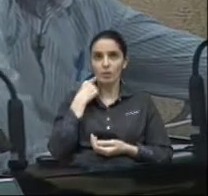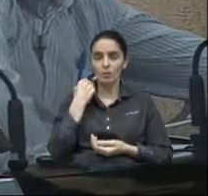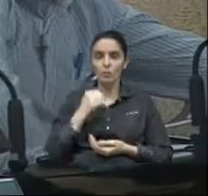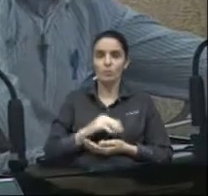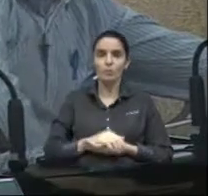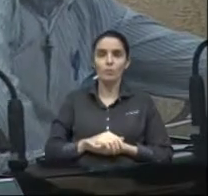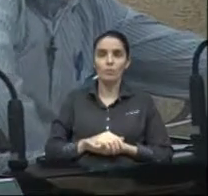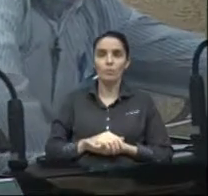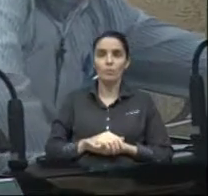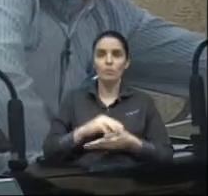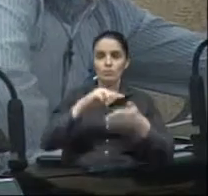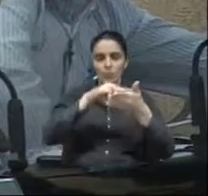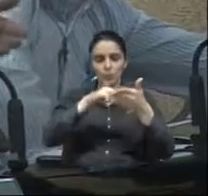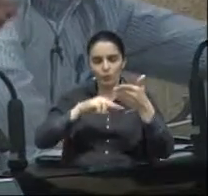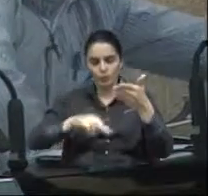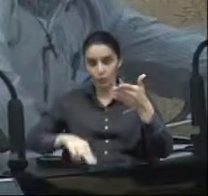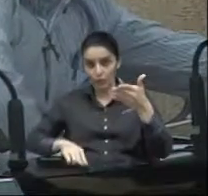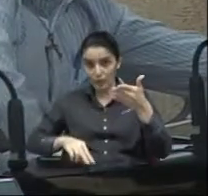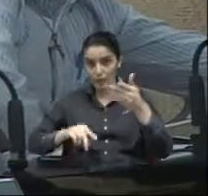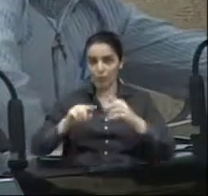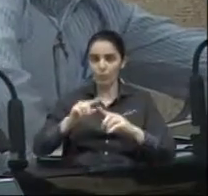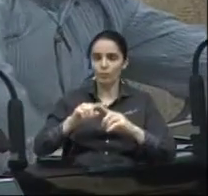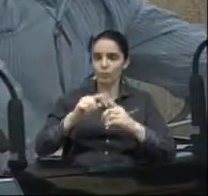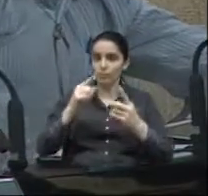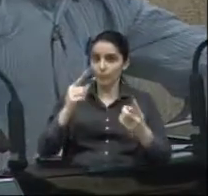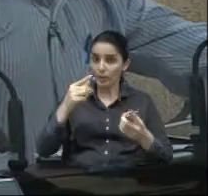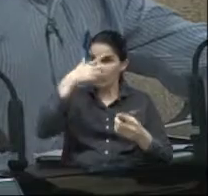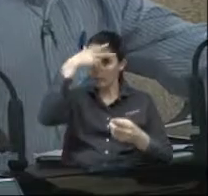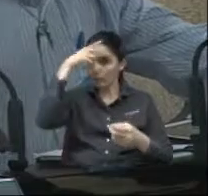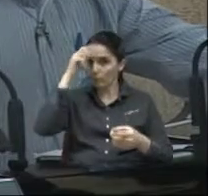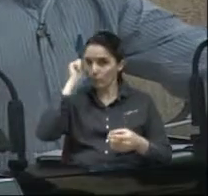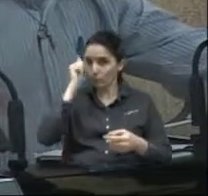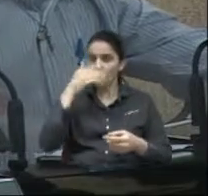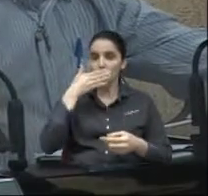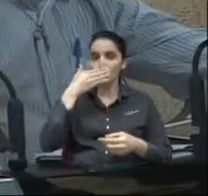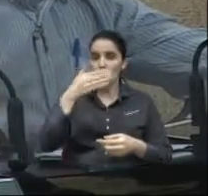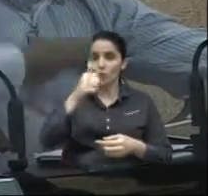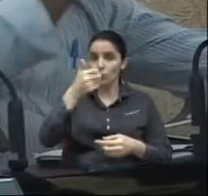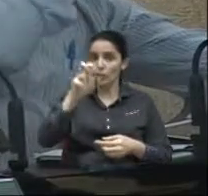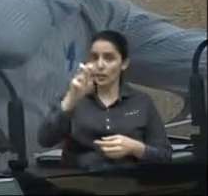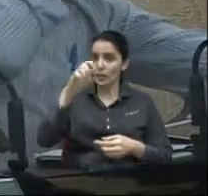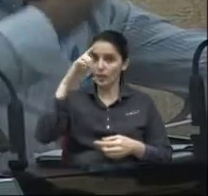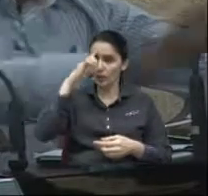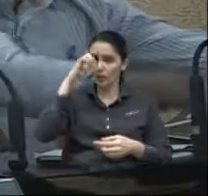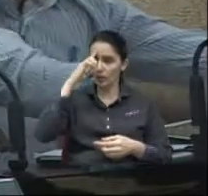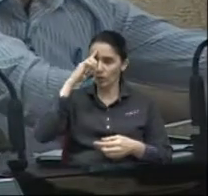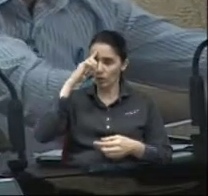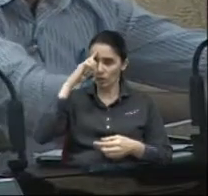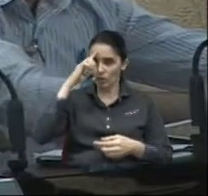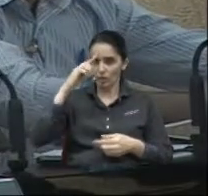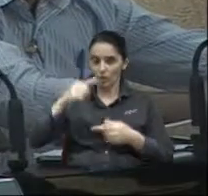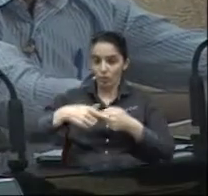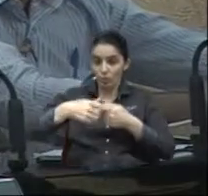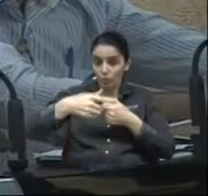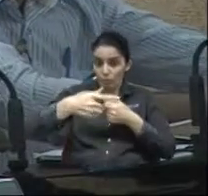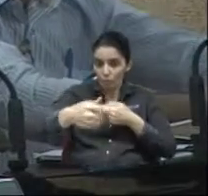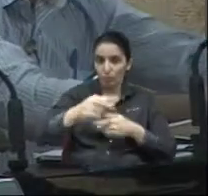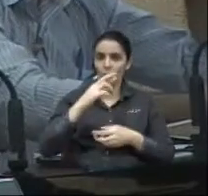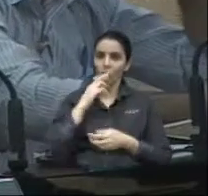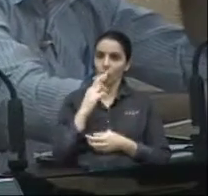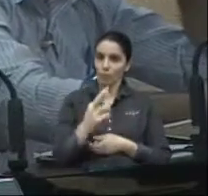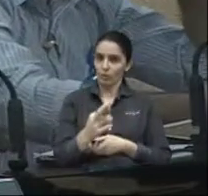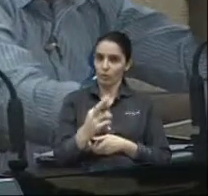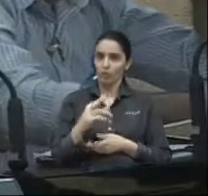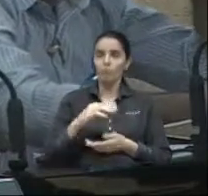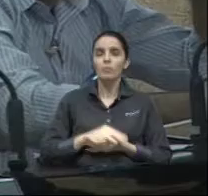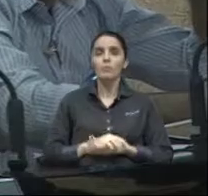o executivo pediu mais 15 dias para poder me responder. Chegará em minhas mãos, mas eu